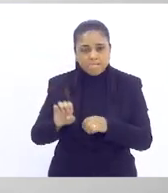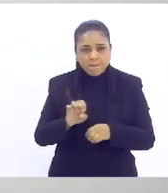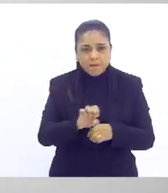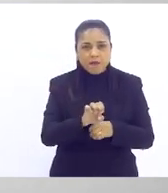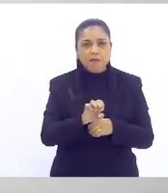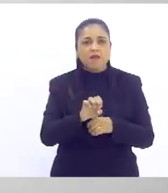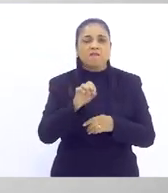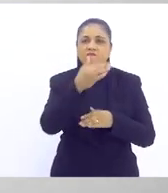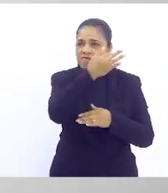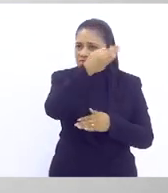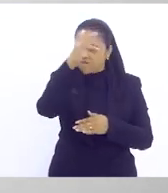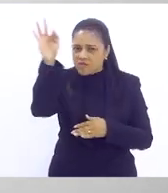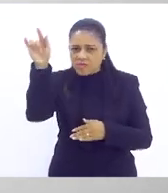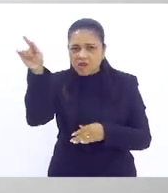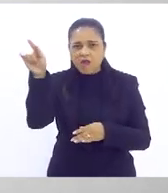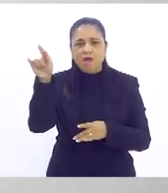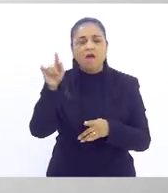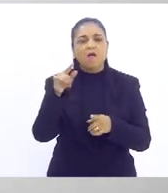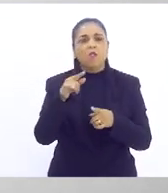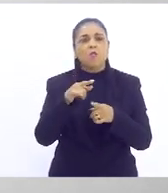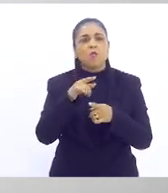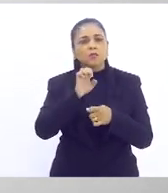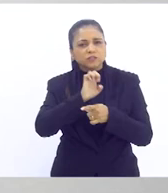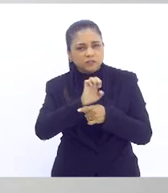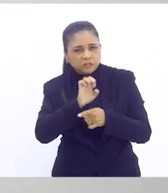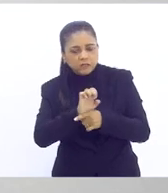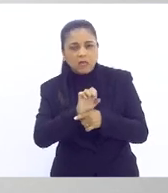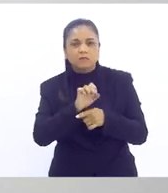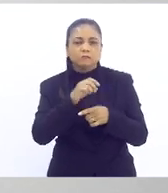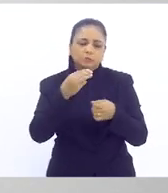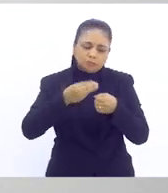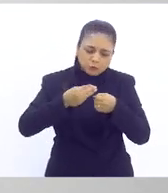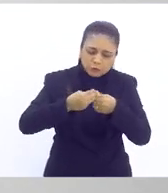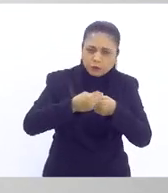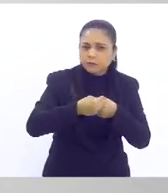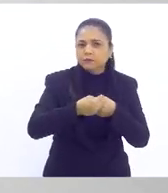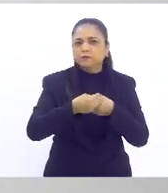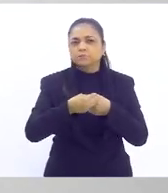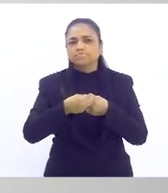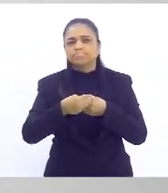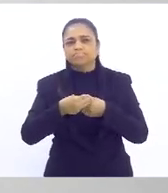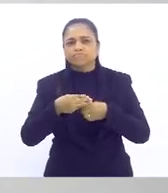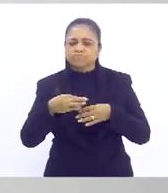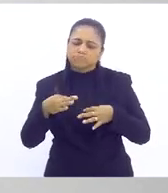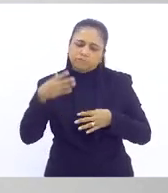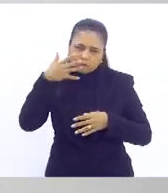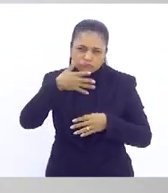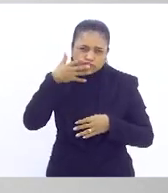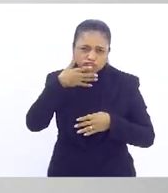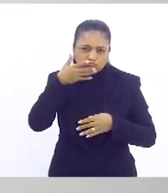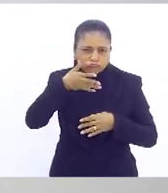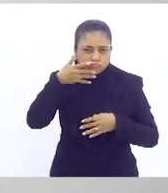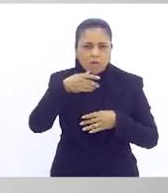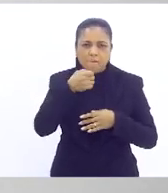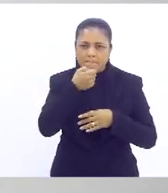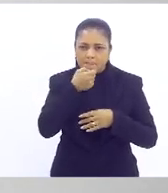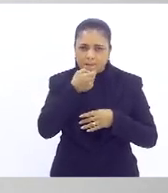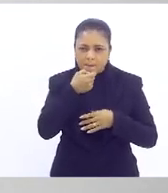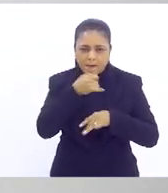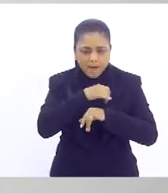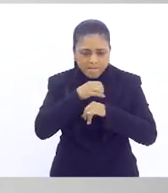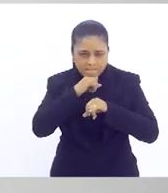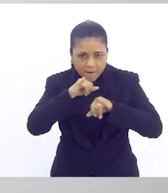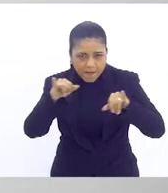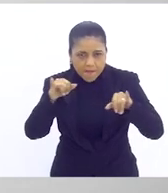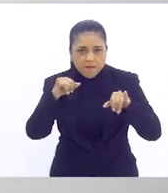estruturas como as estatais como também os municípios muito aqui já foi dito acho que essas são tarefas